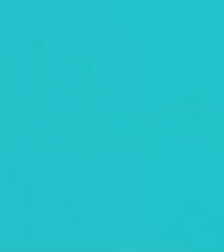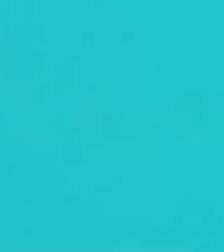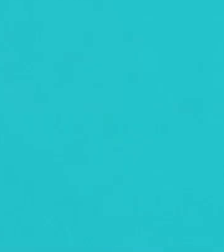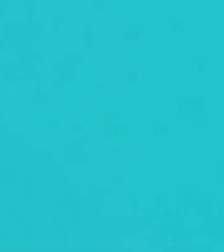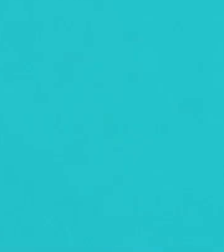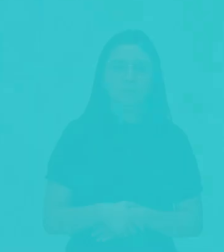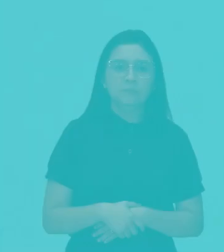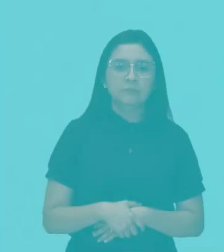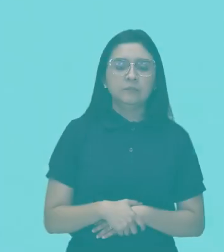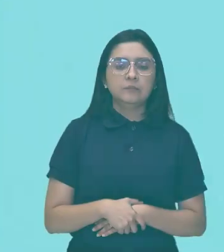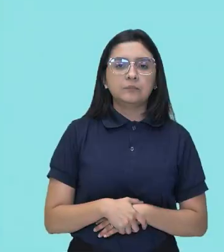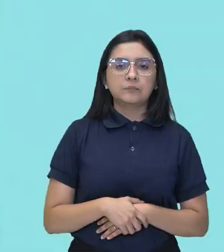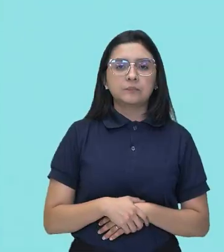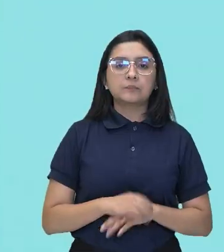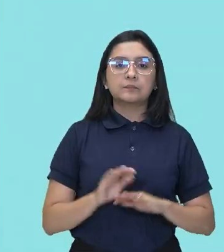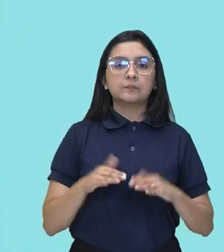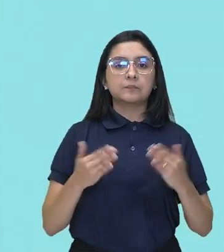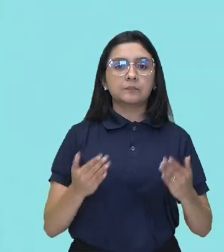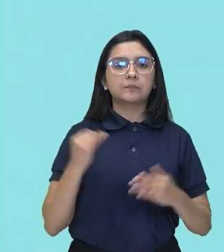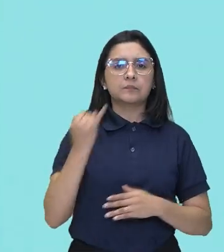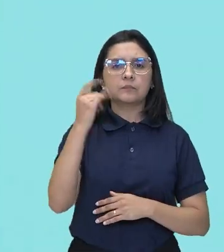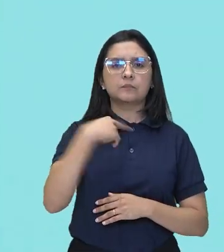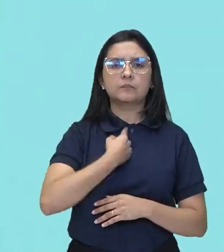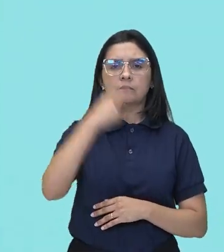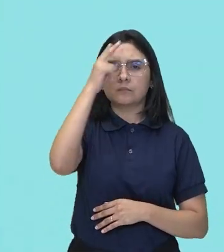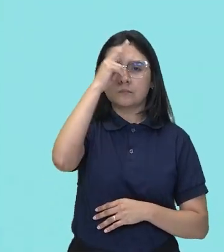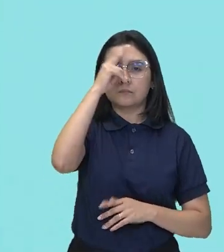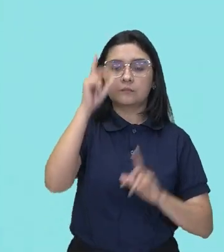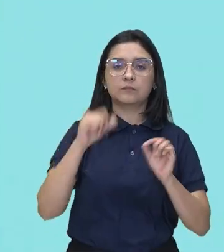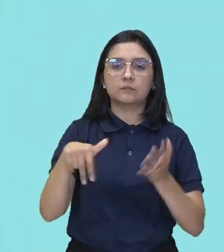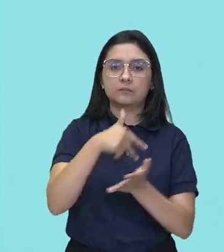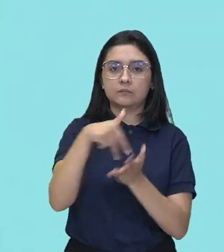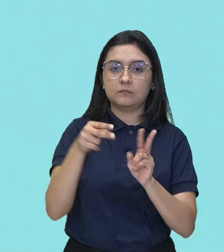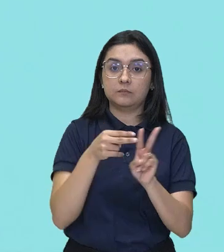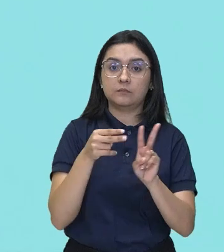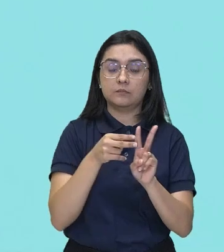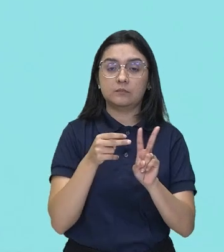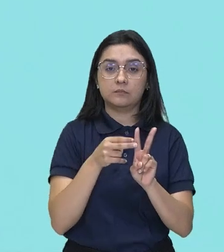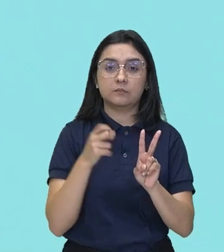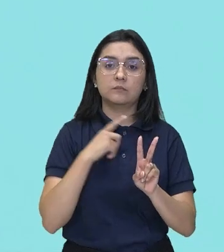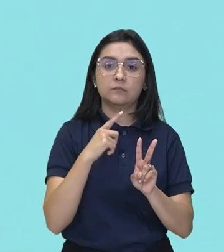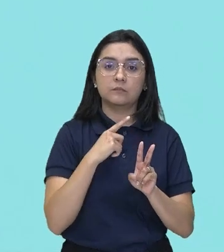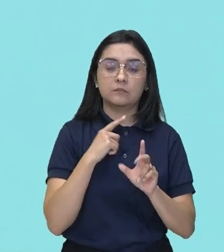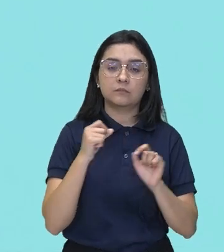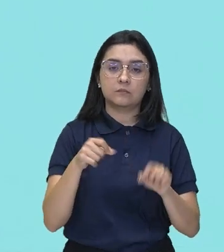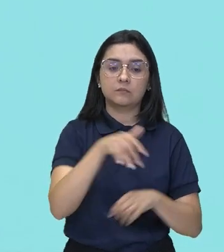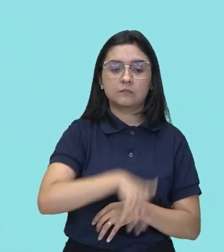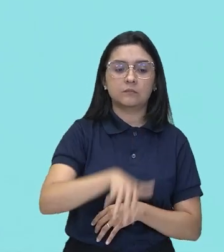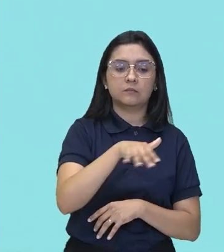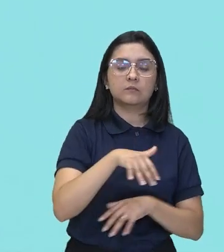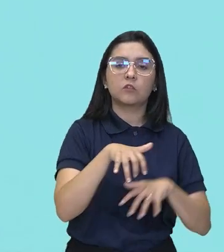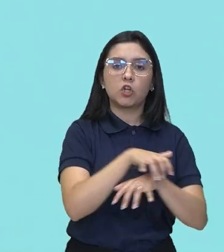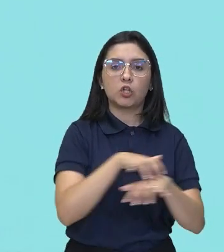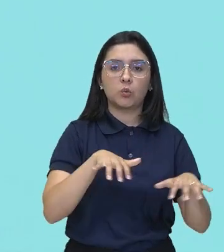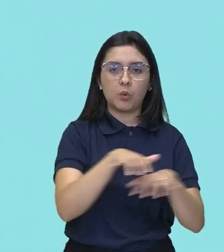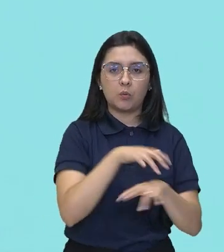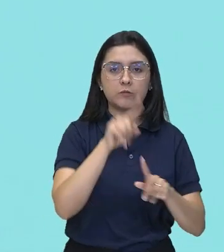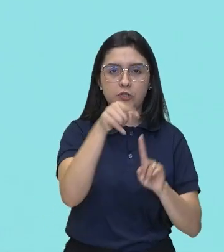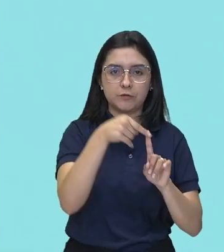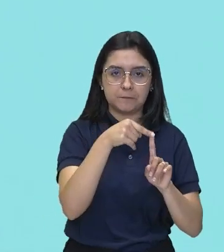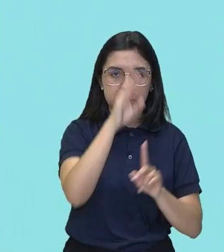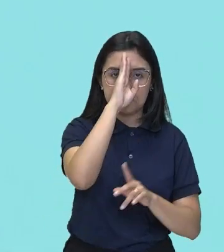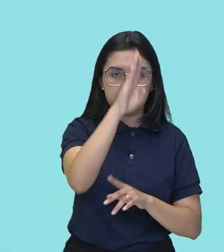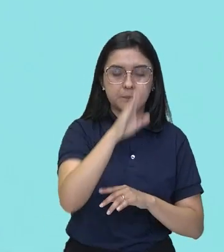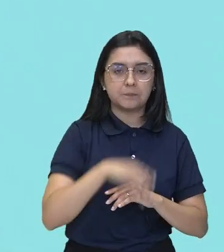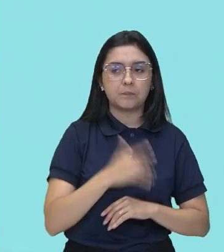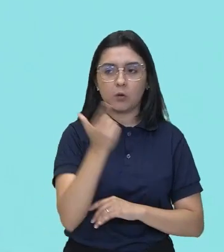Então, é sempre importante a gente lembrar que a dança indígena, ela existe dentro de um caráter ritualístico.